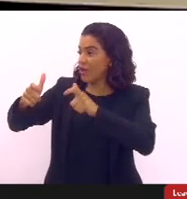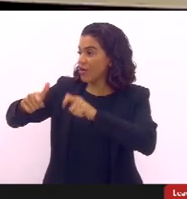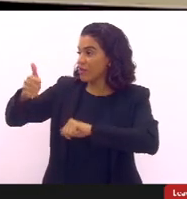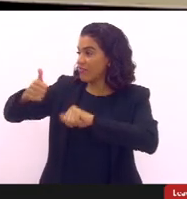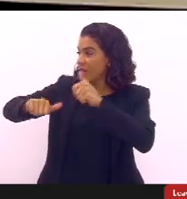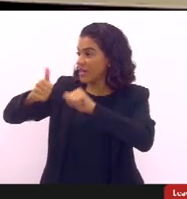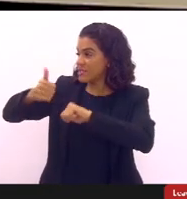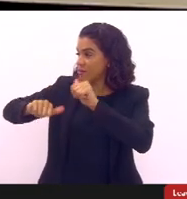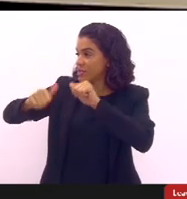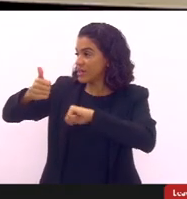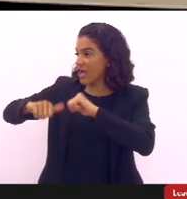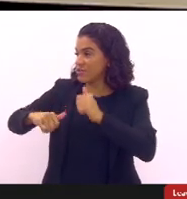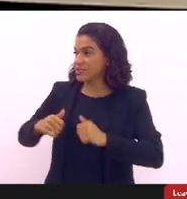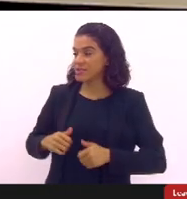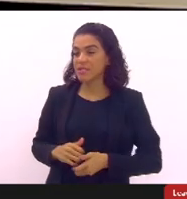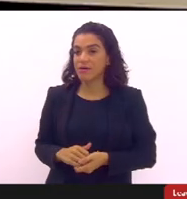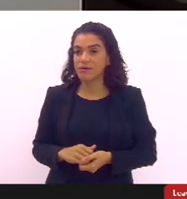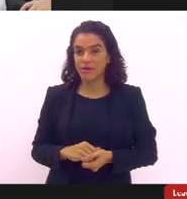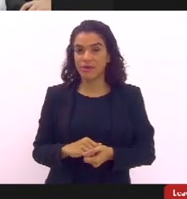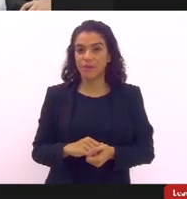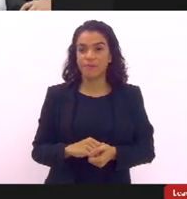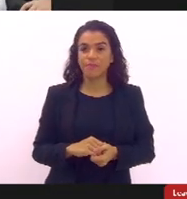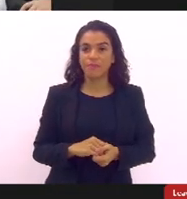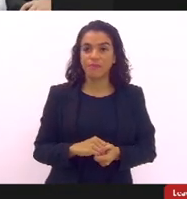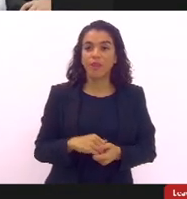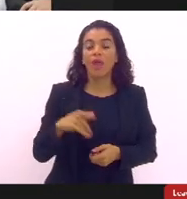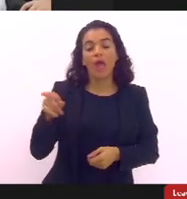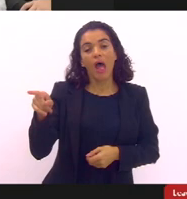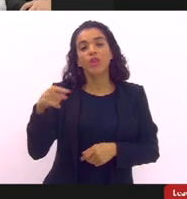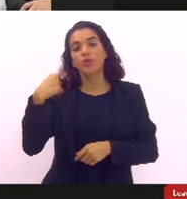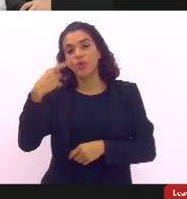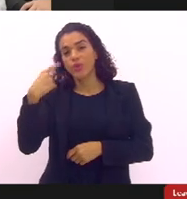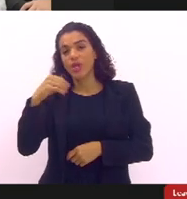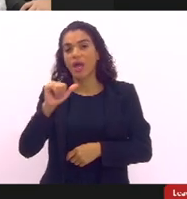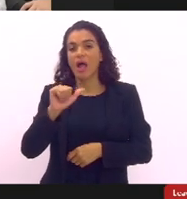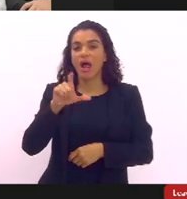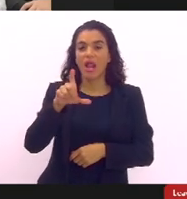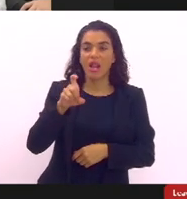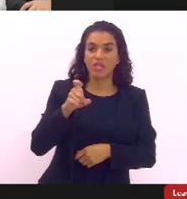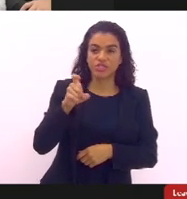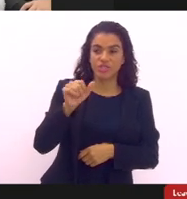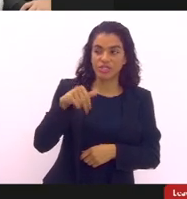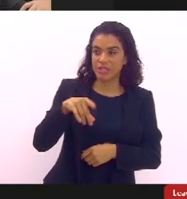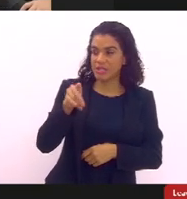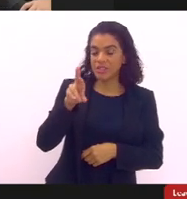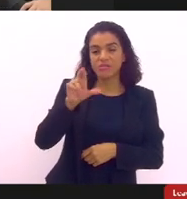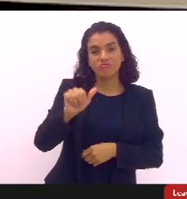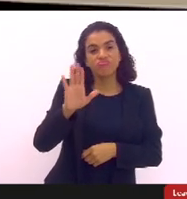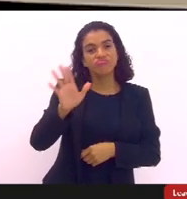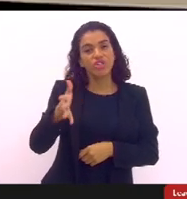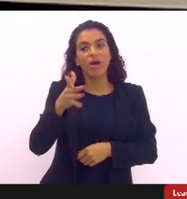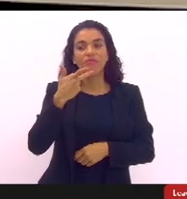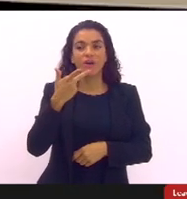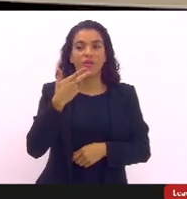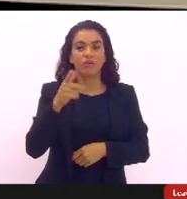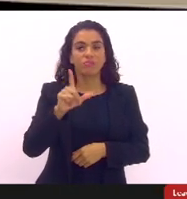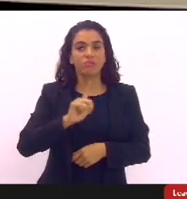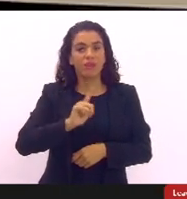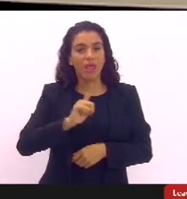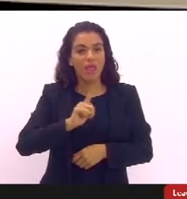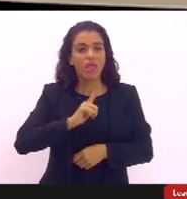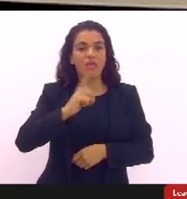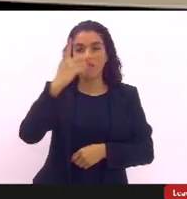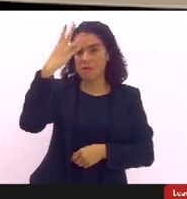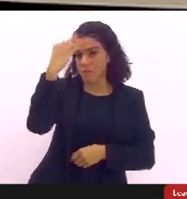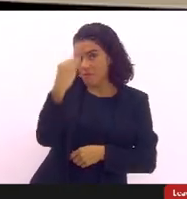funcionar. Então, aguarda a instalação do ar-condicionado. Então, a doutora Alexandra já alertou aqui que, junto com o ar-condicionado, tem que ter um digitalizador de imagens